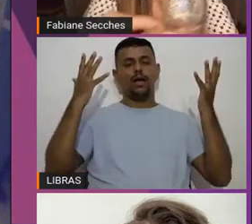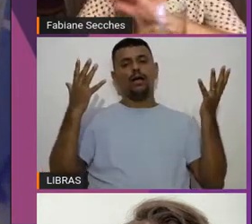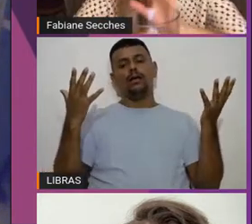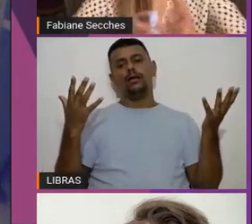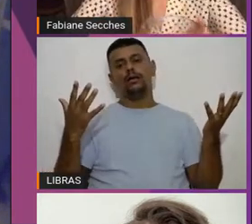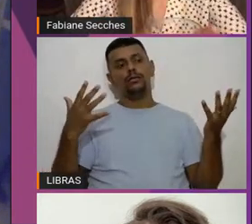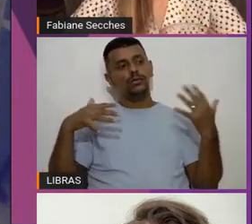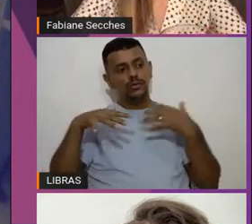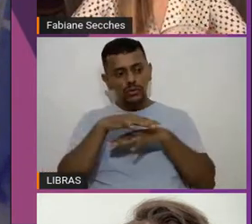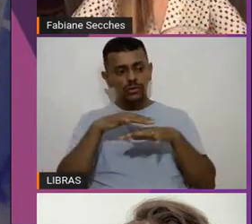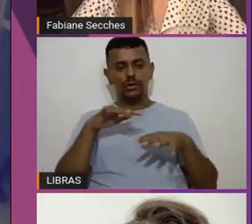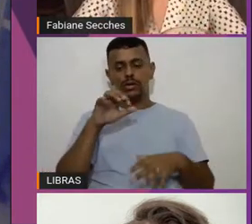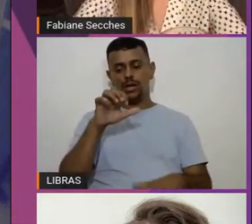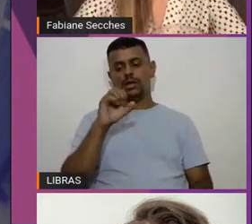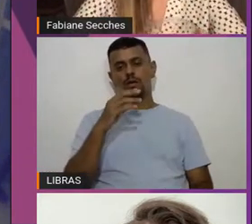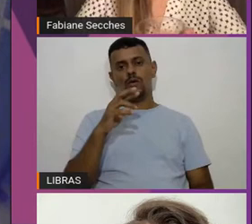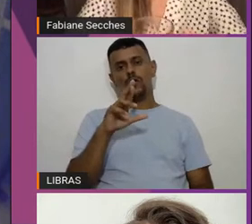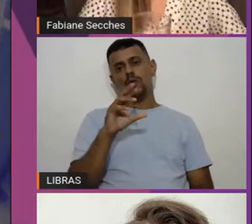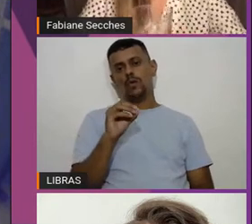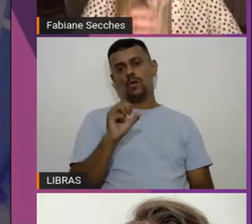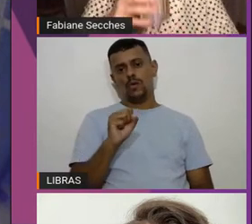discuta não